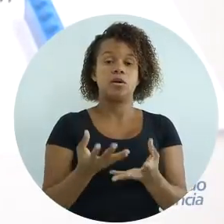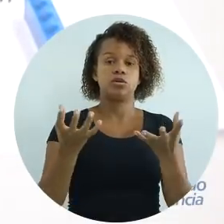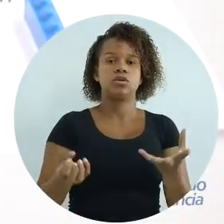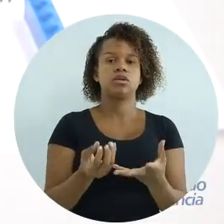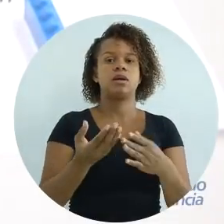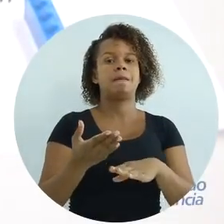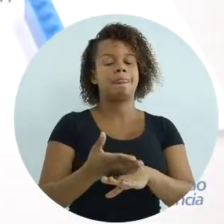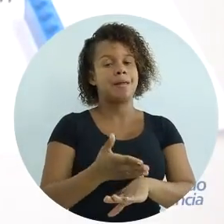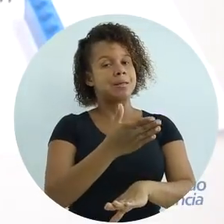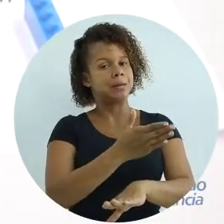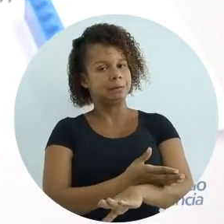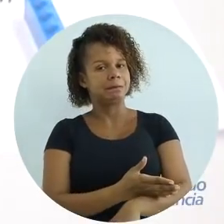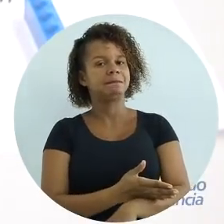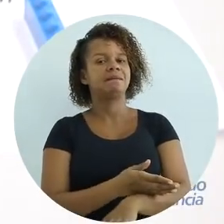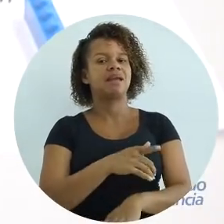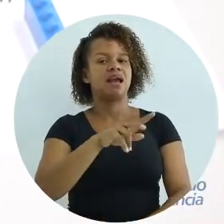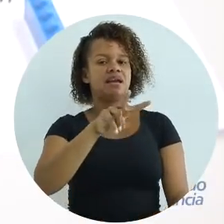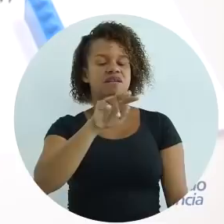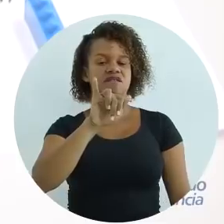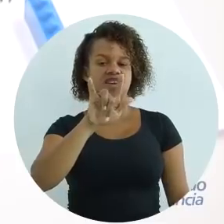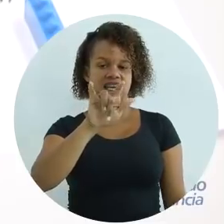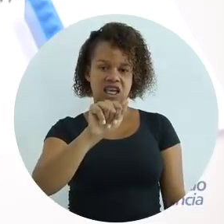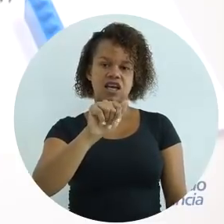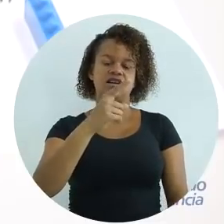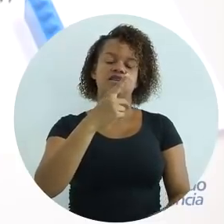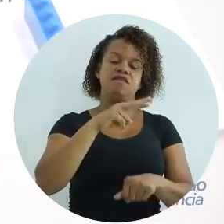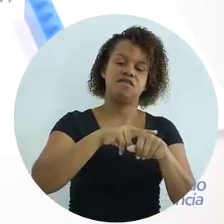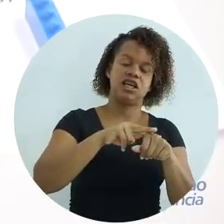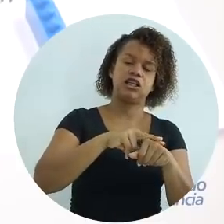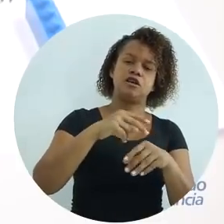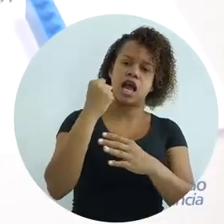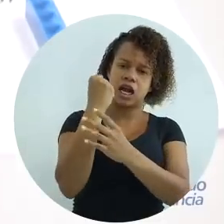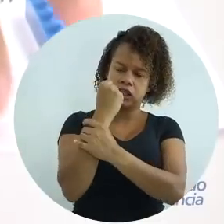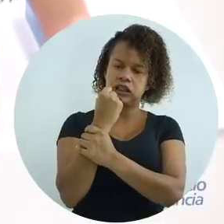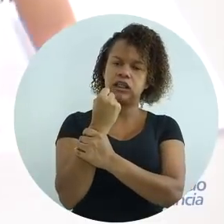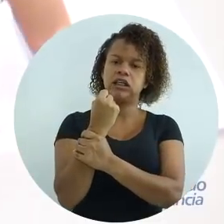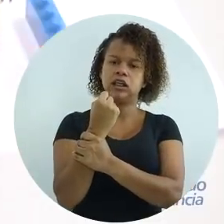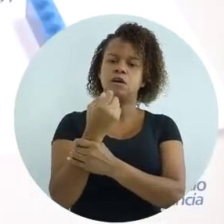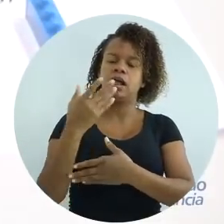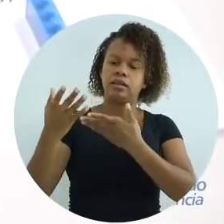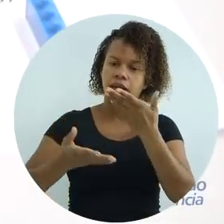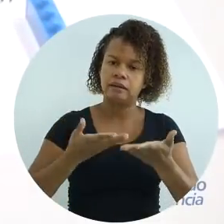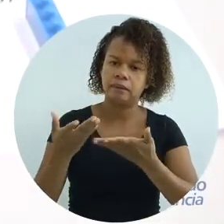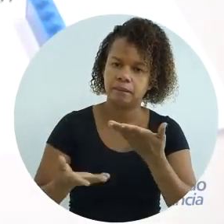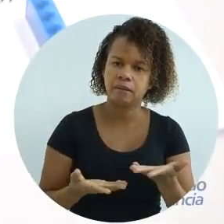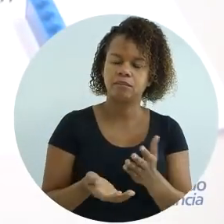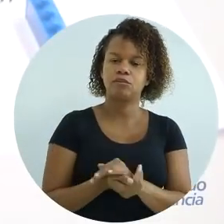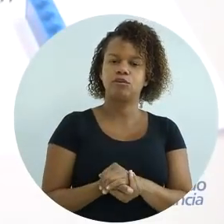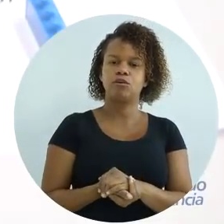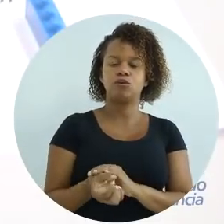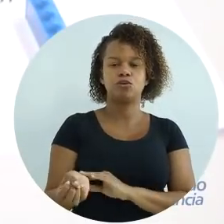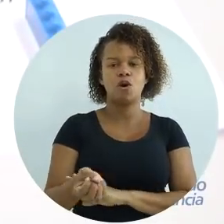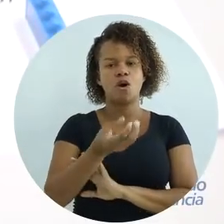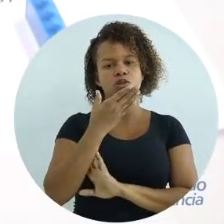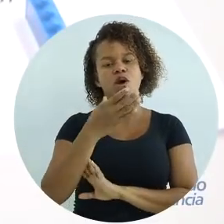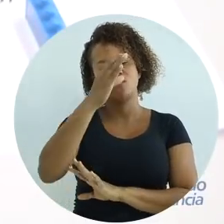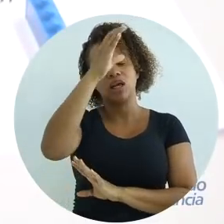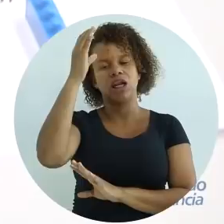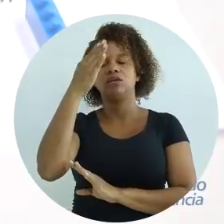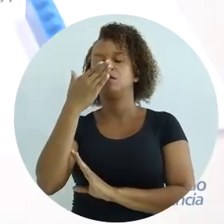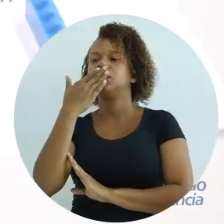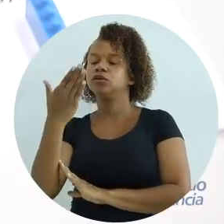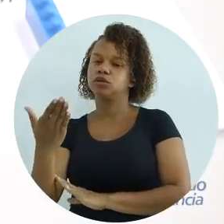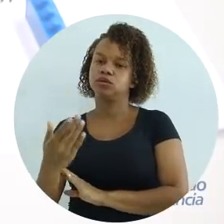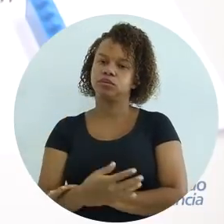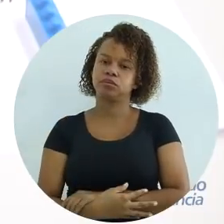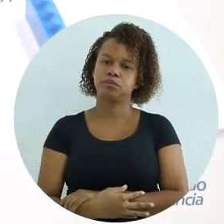produções antecipadas das vigas verdes daqueles maiores clientes e garantir, assim, o atendimento do novo cliente que fez o